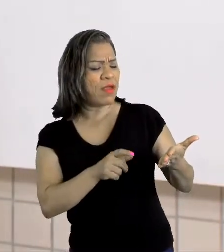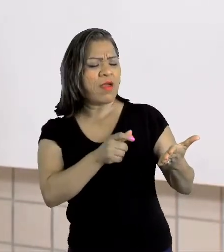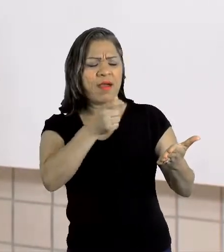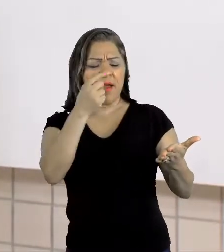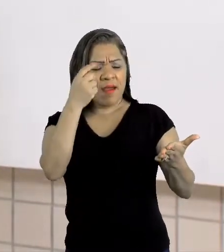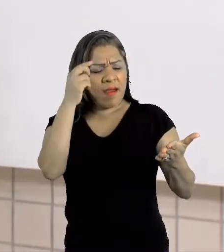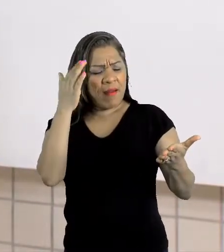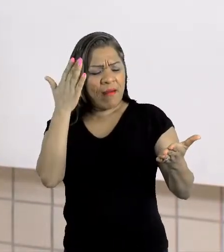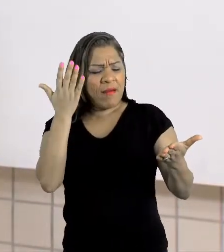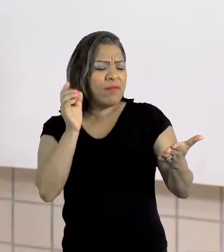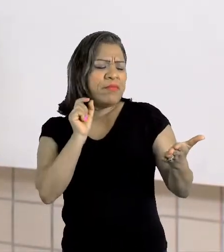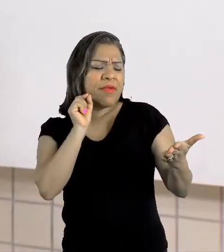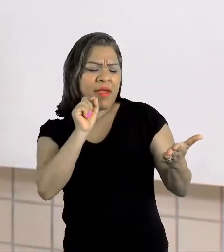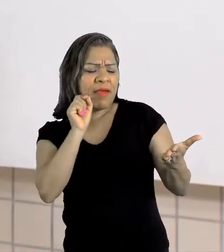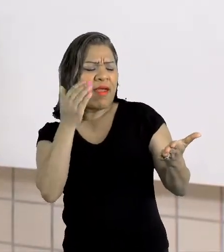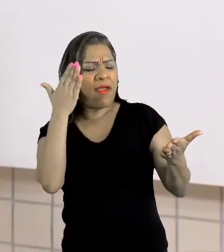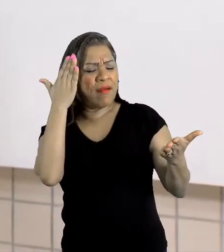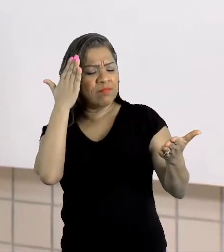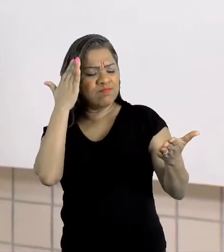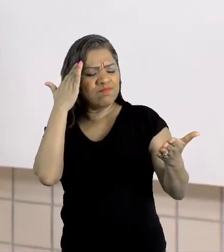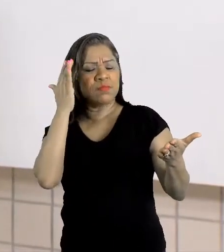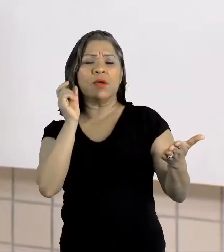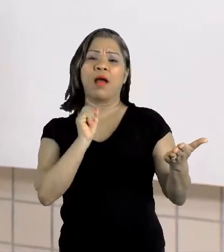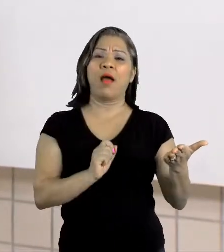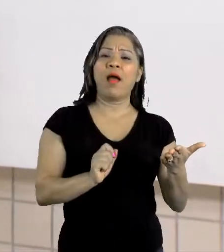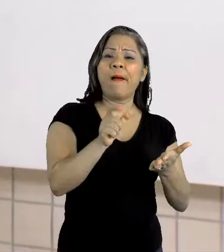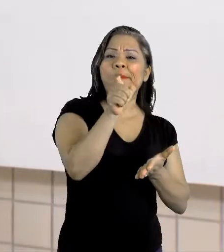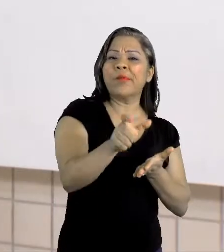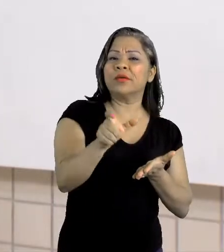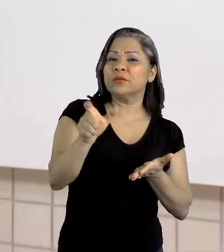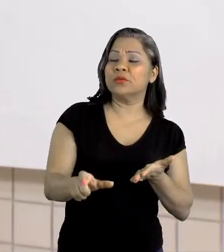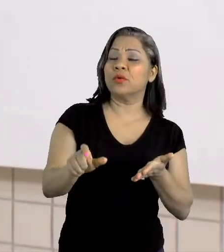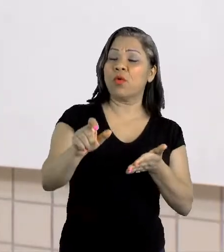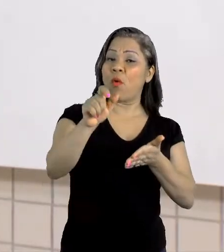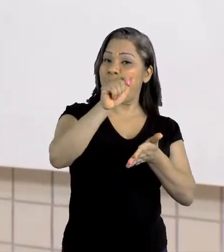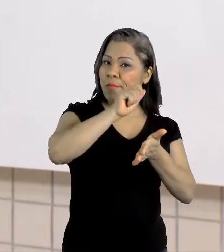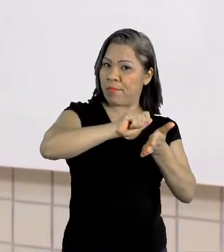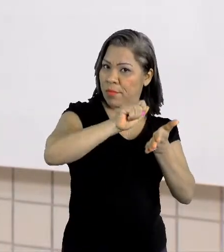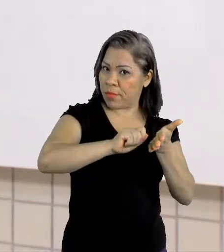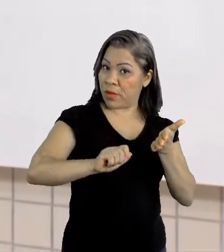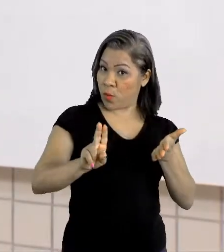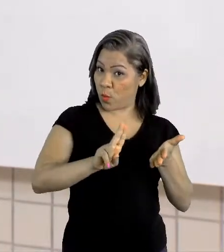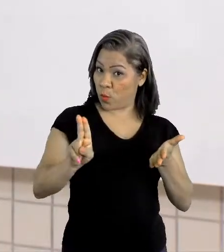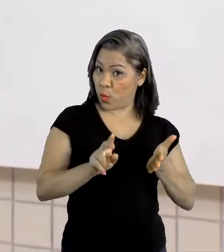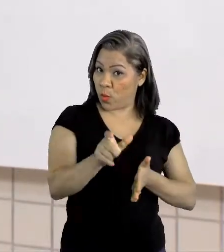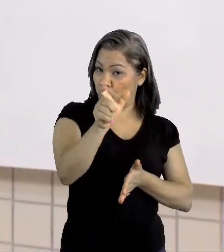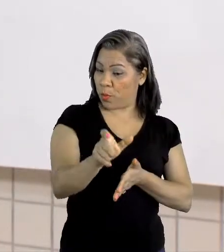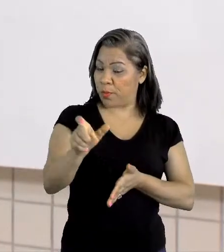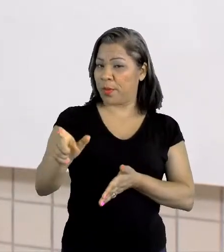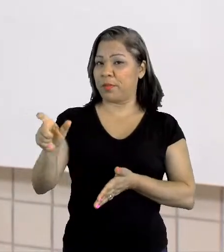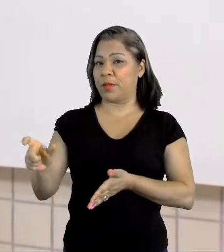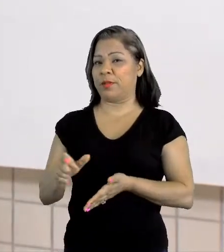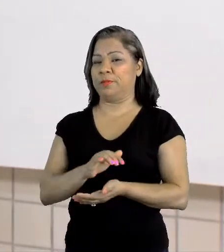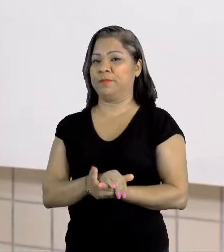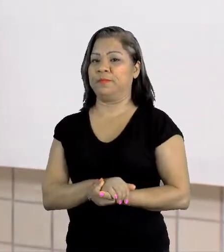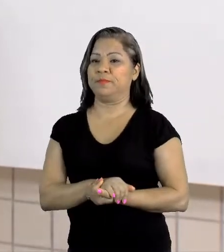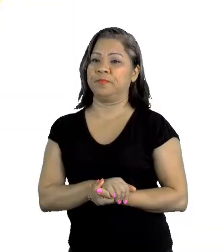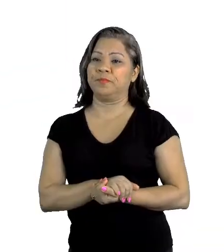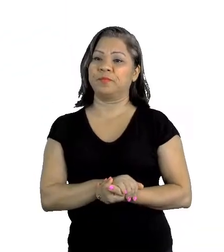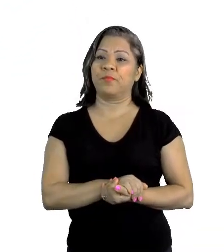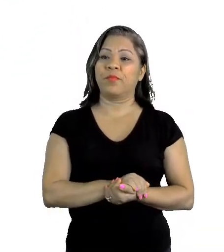personagens, né? E escrever aí o nome deles, ok? Número 4, ela fala o